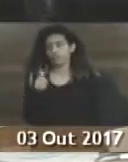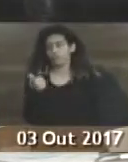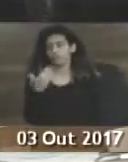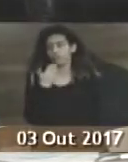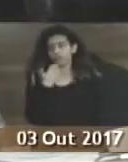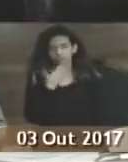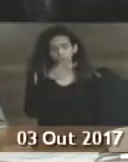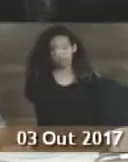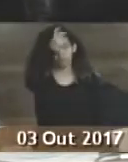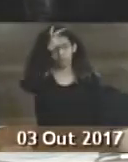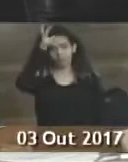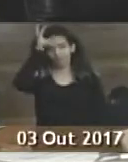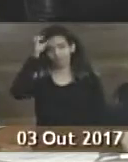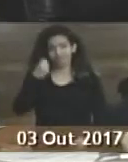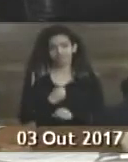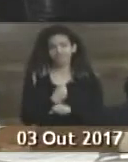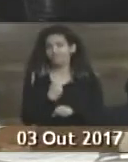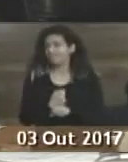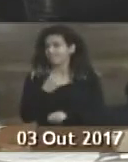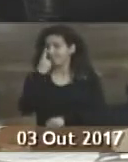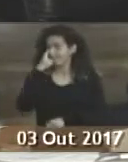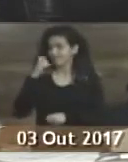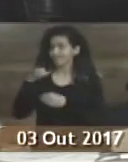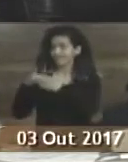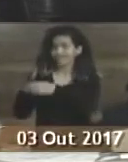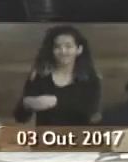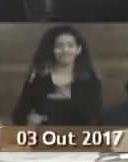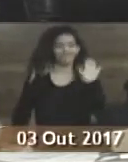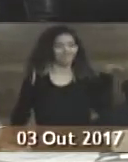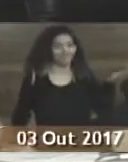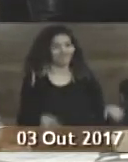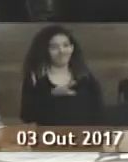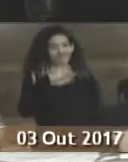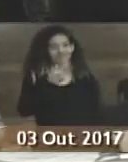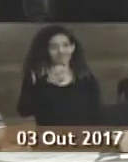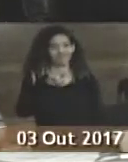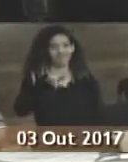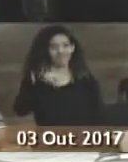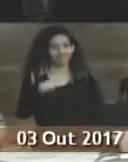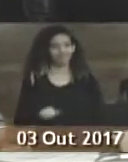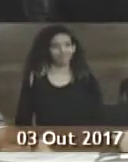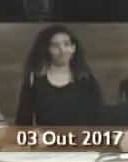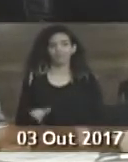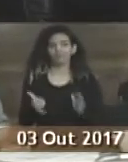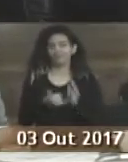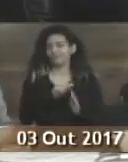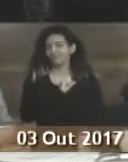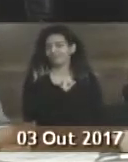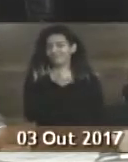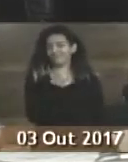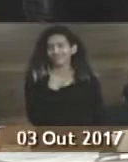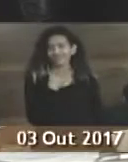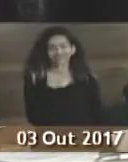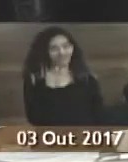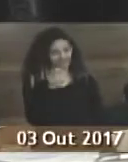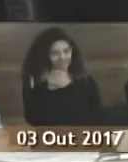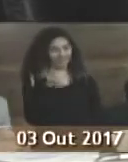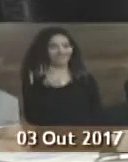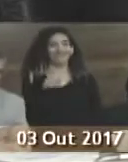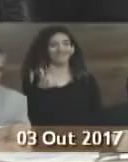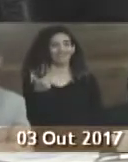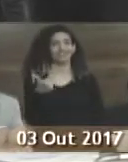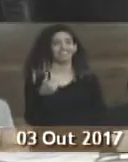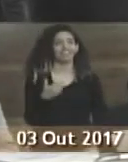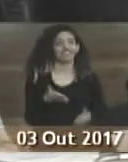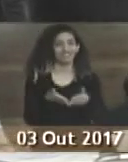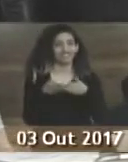prefeito a construção de uma caçamba de lixo na Rua da Jipóia, no bairro Praia da Ribeira. Indicação número 4.592/17, indicando ao prefeito a